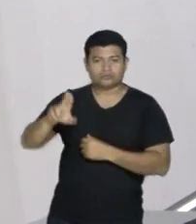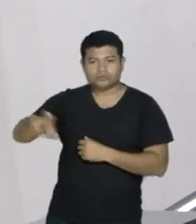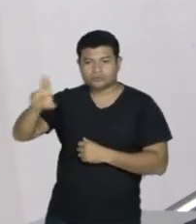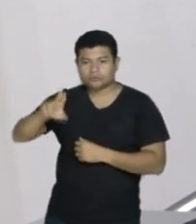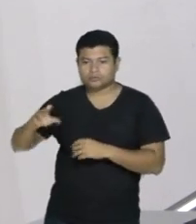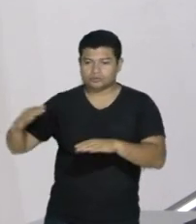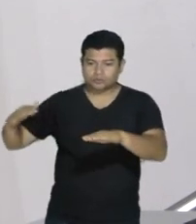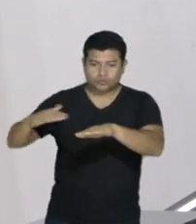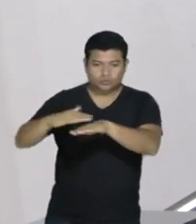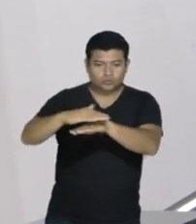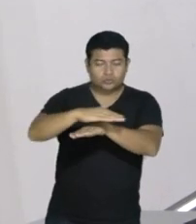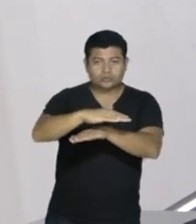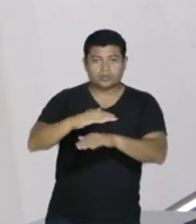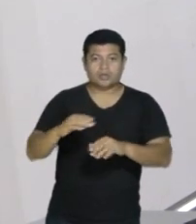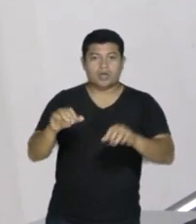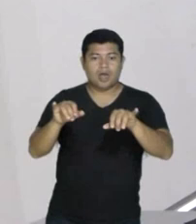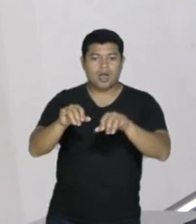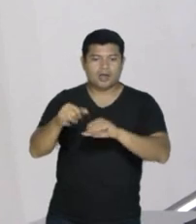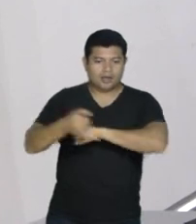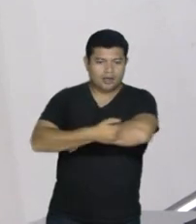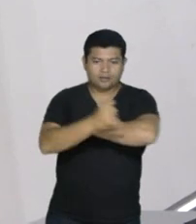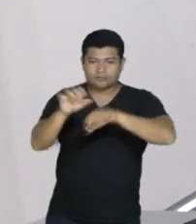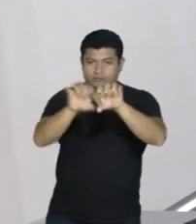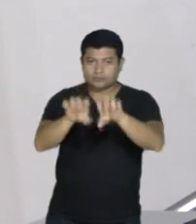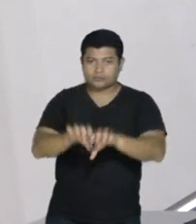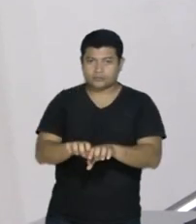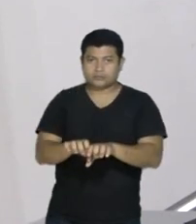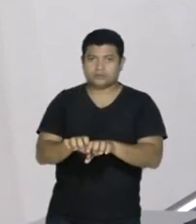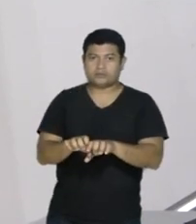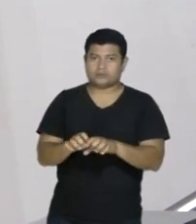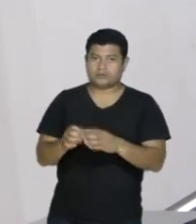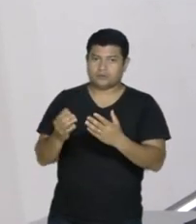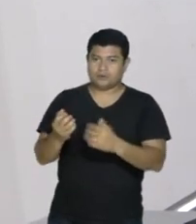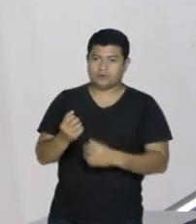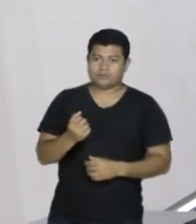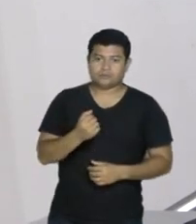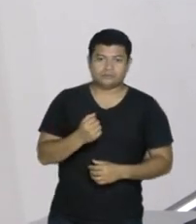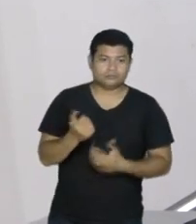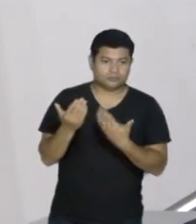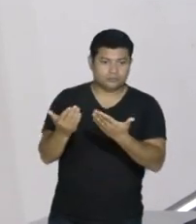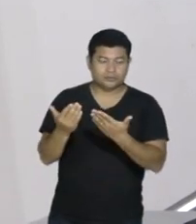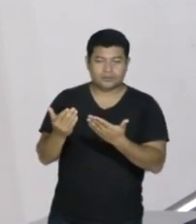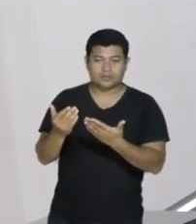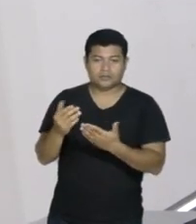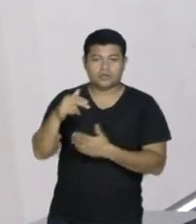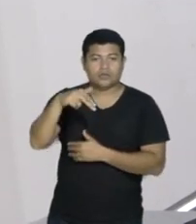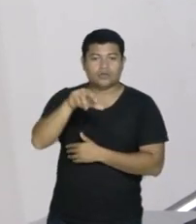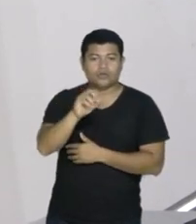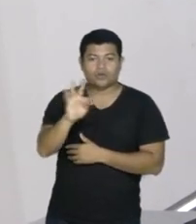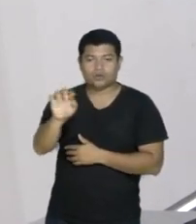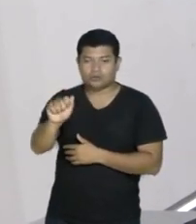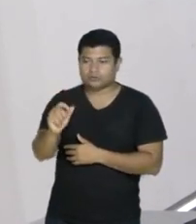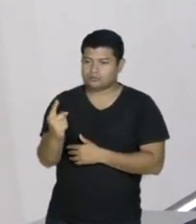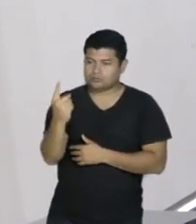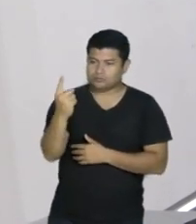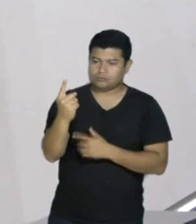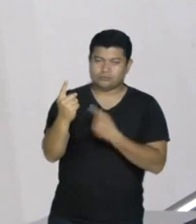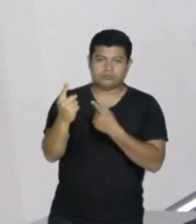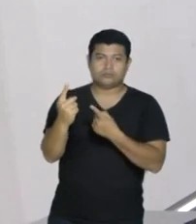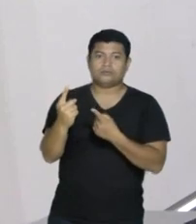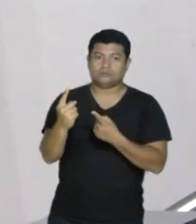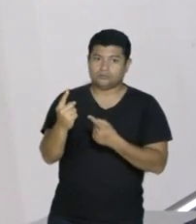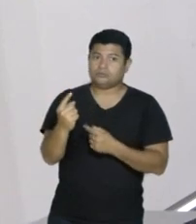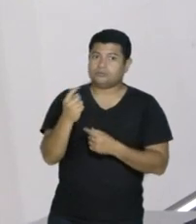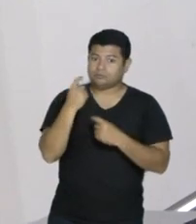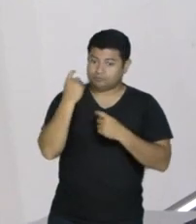infraestrutura da ponte nota 1 obra crítica isso já anunciado